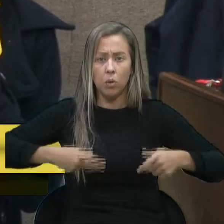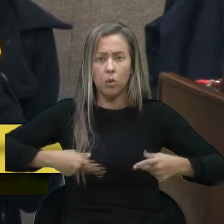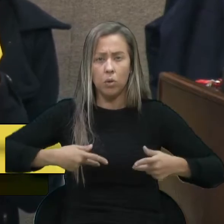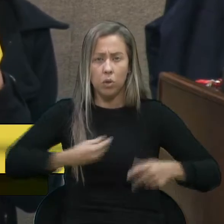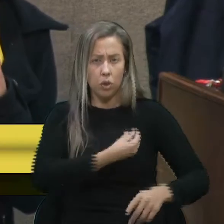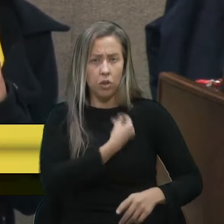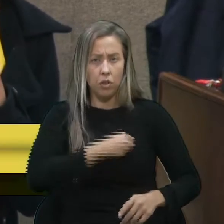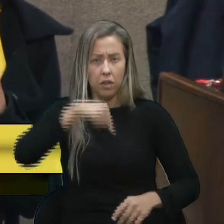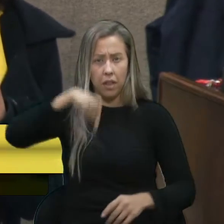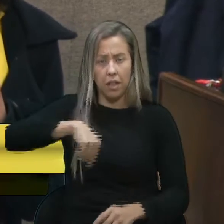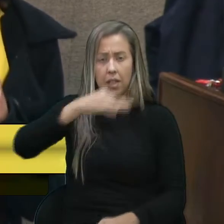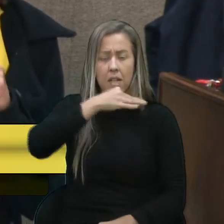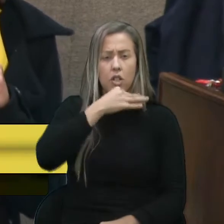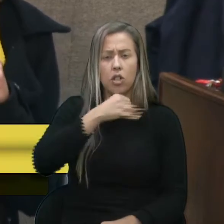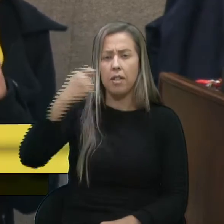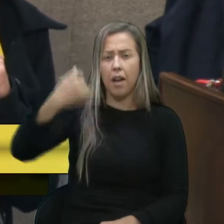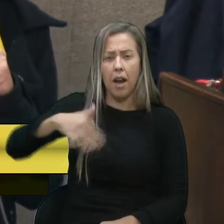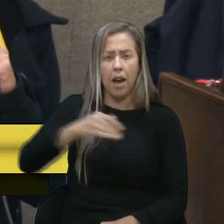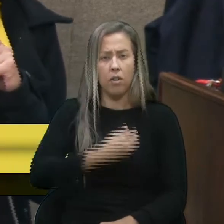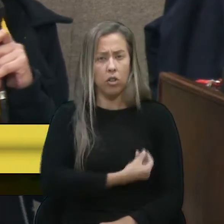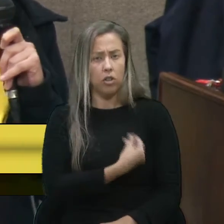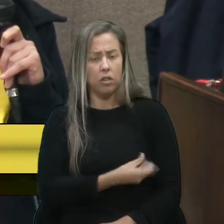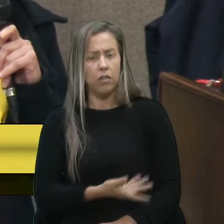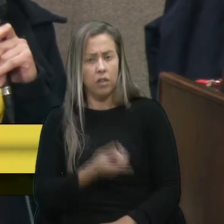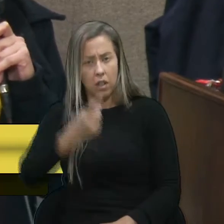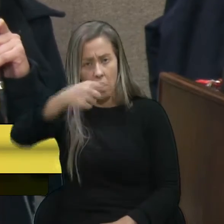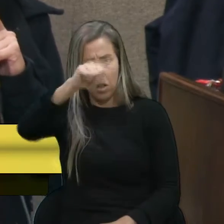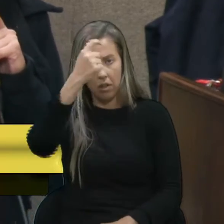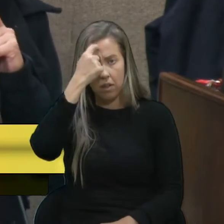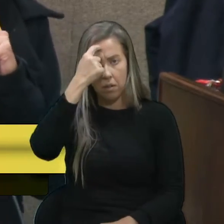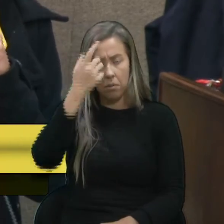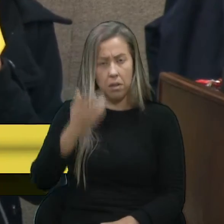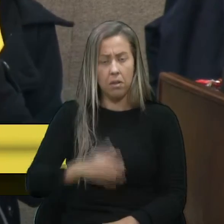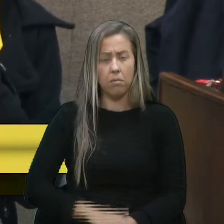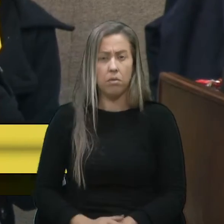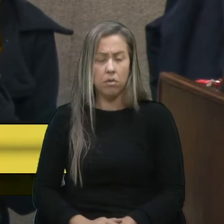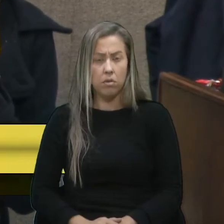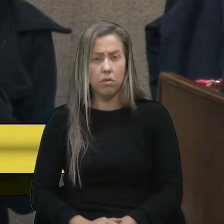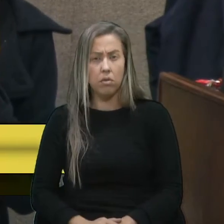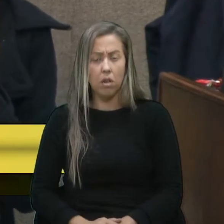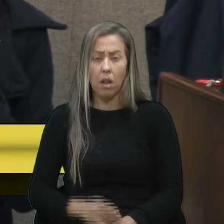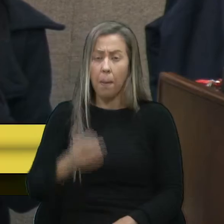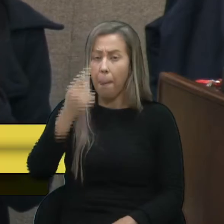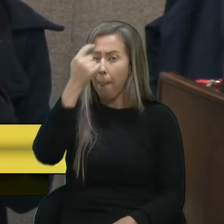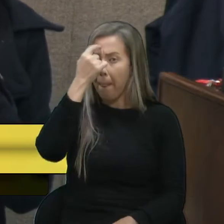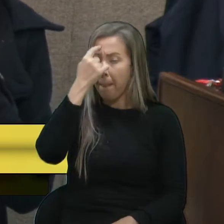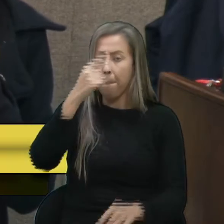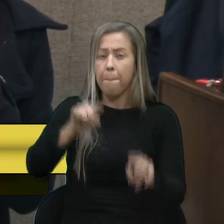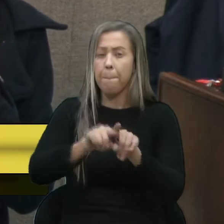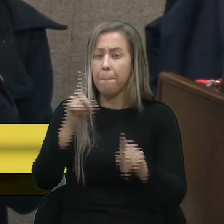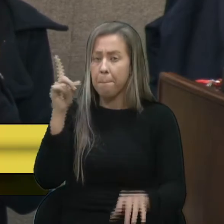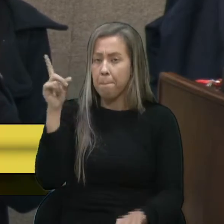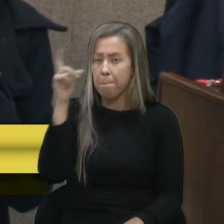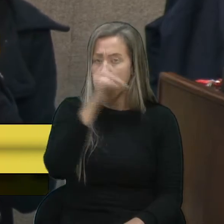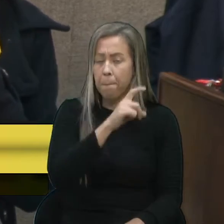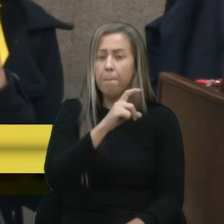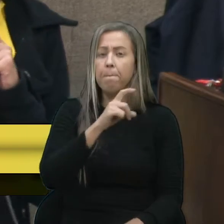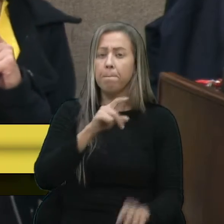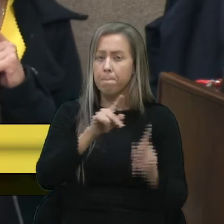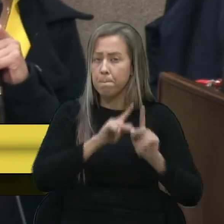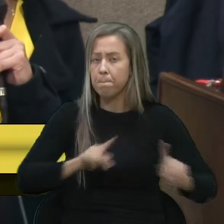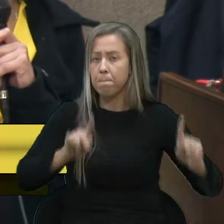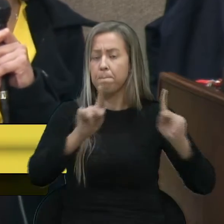na nossa cidade é altíssimo. Nós sabemos disso. E nós sabemos das dificuldades enfrentadas pela